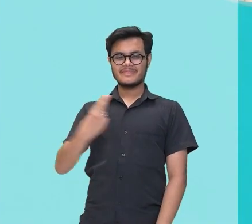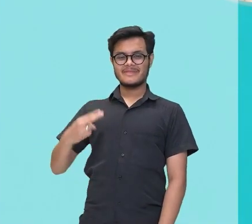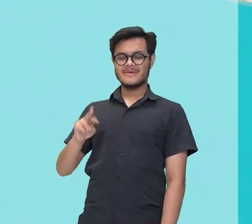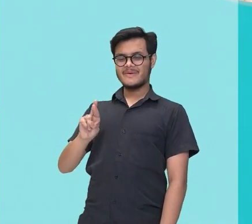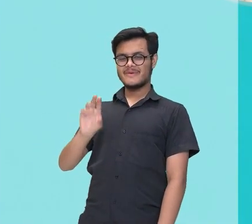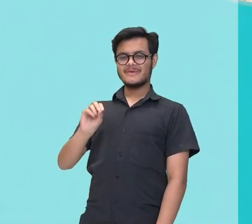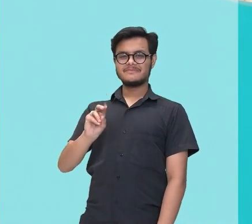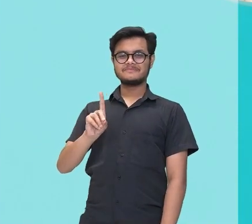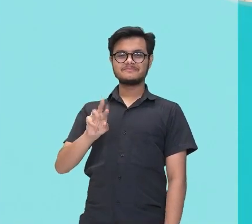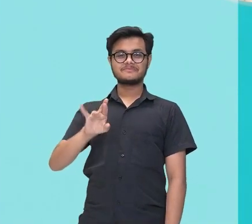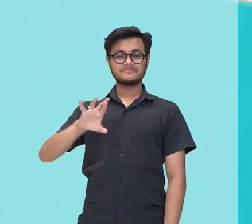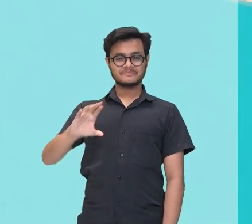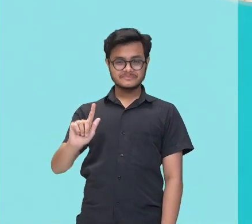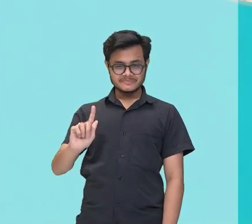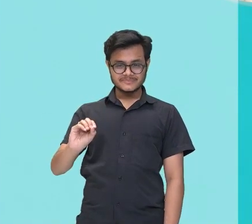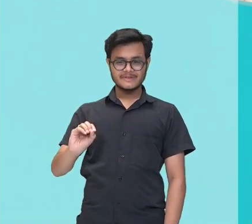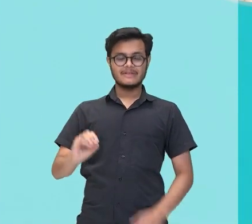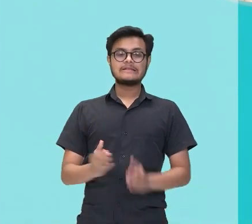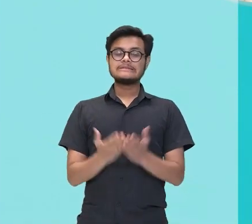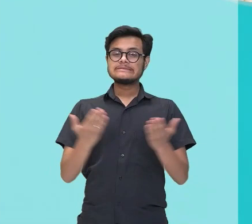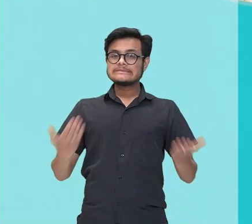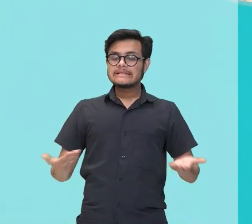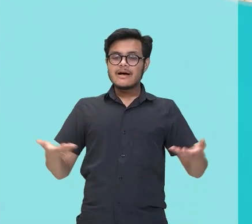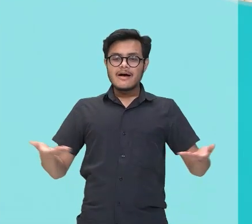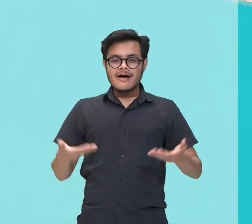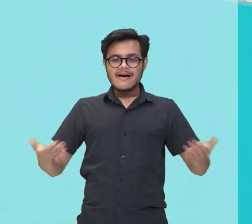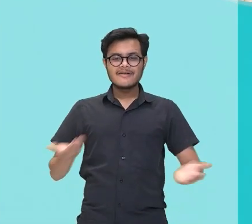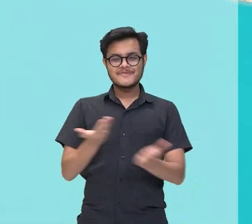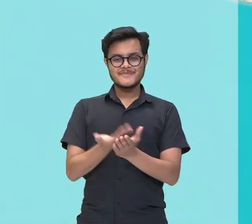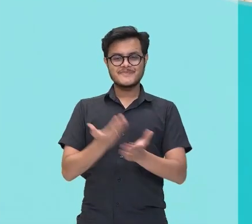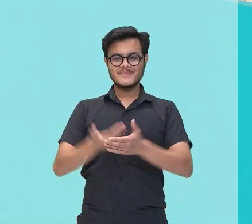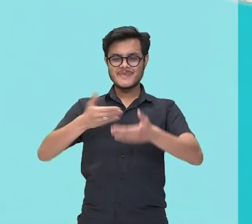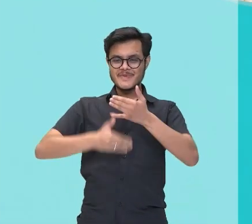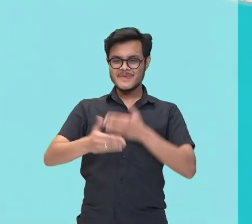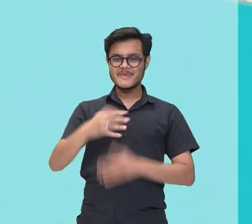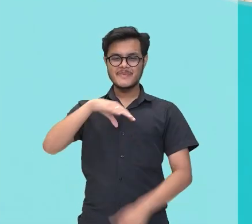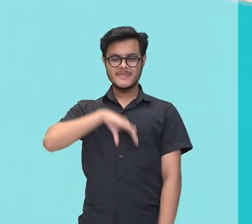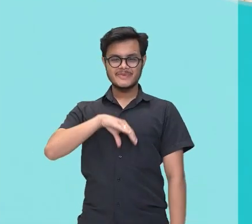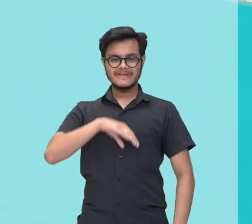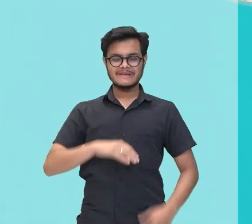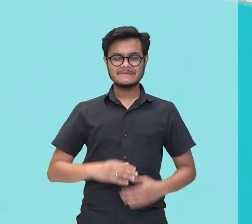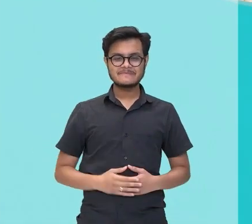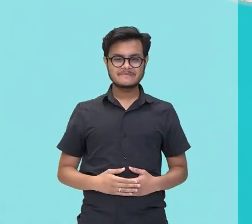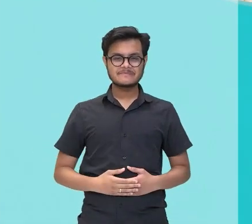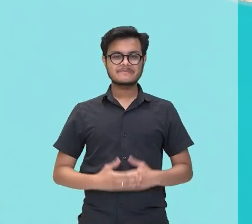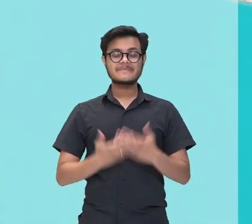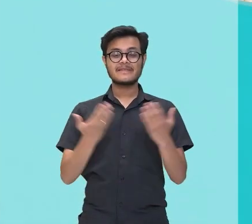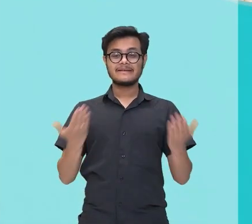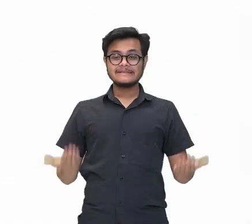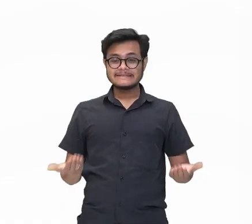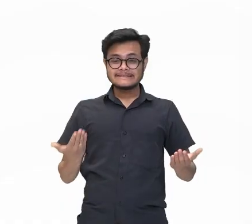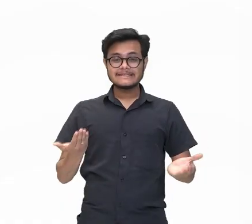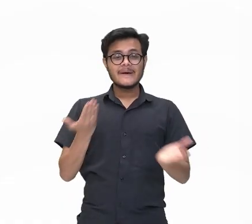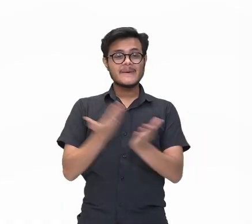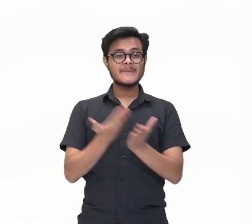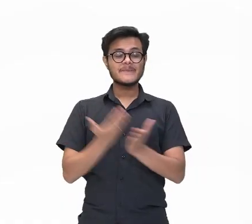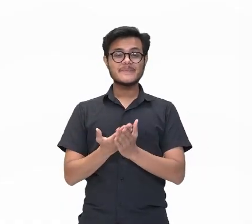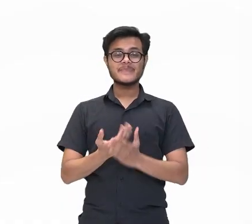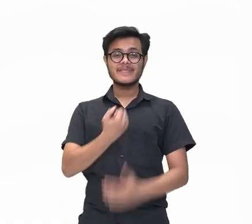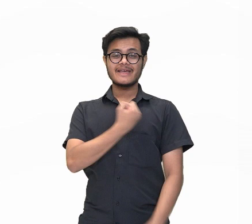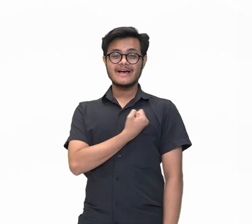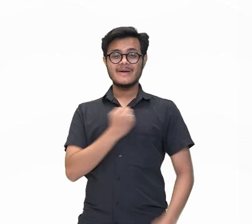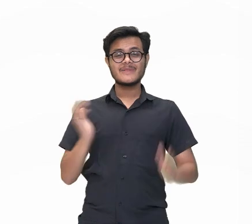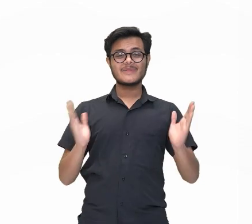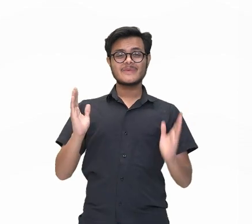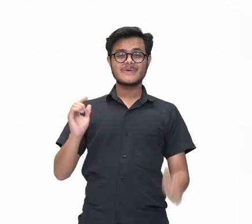Rodrigo Ribeiro, né? E teremos aí mais uma aula, olha só. Teremos então a